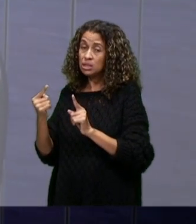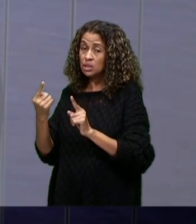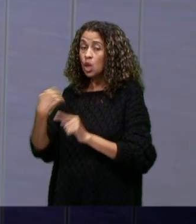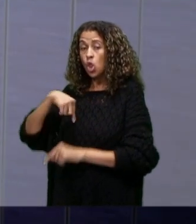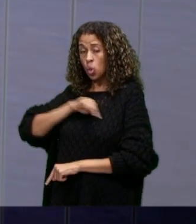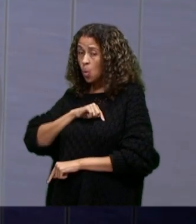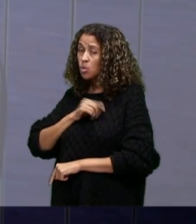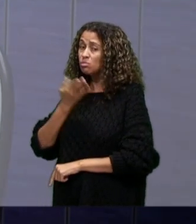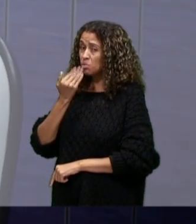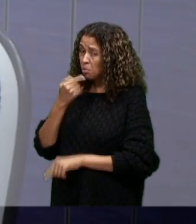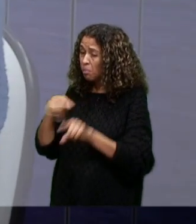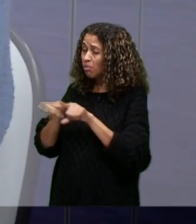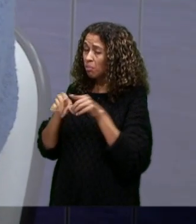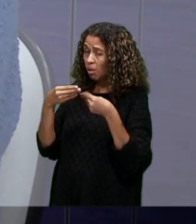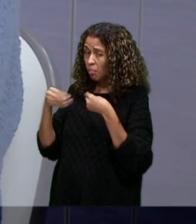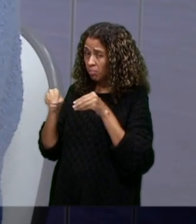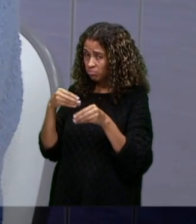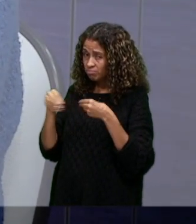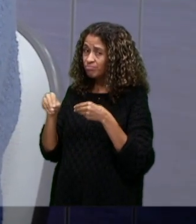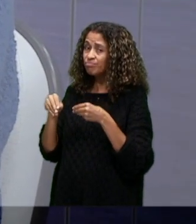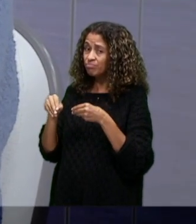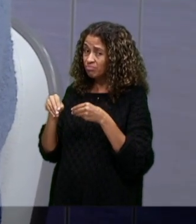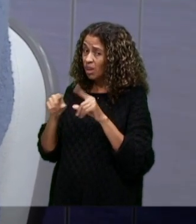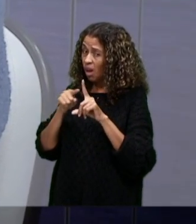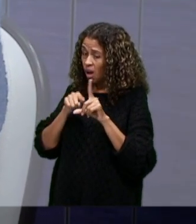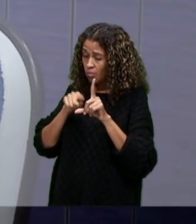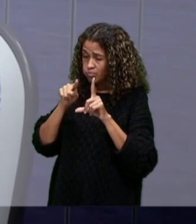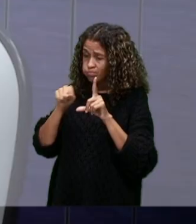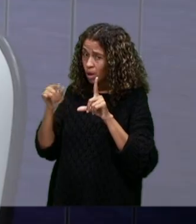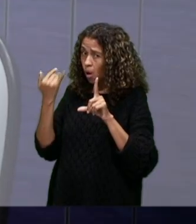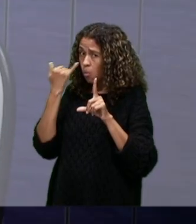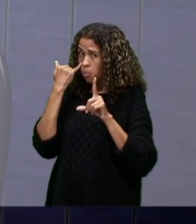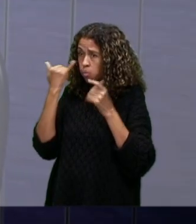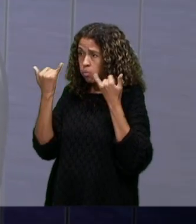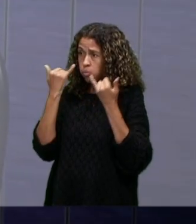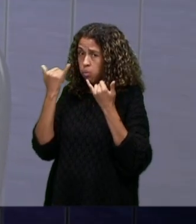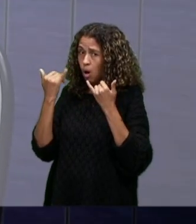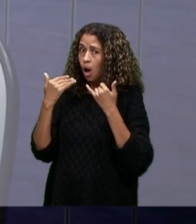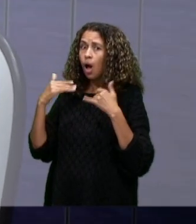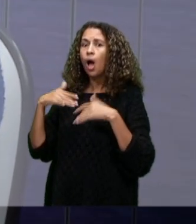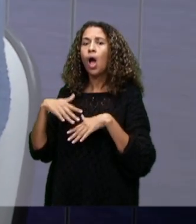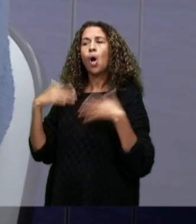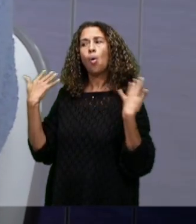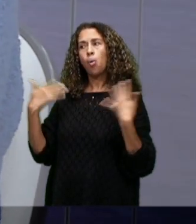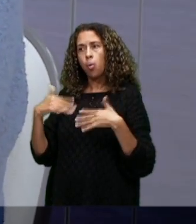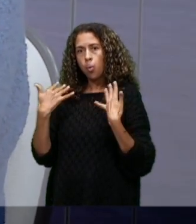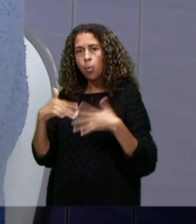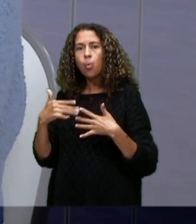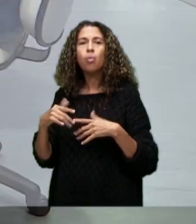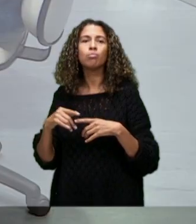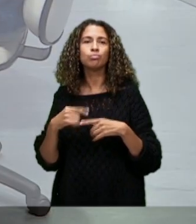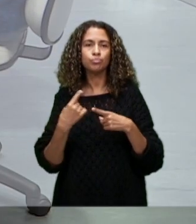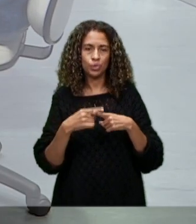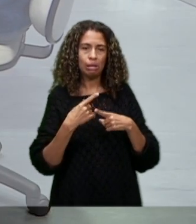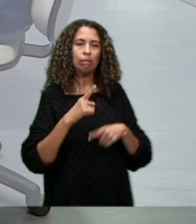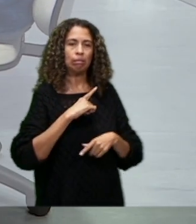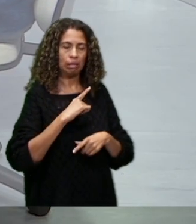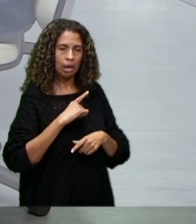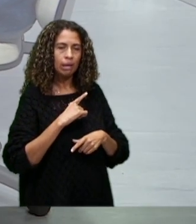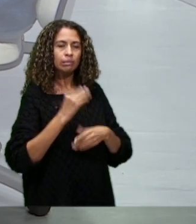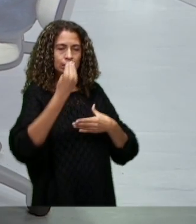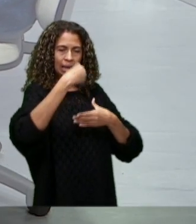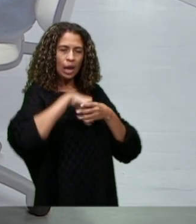por plástico, são dados alarmantes, né? Por causa do microplástico, né? Que é presente nos peixes, que a gente